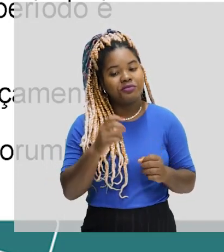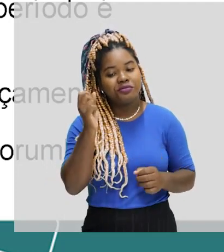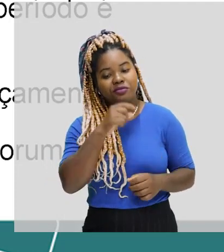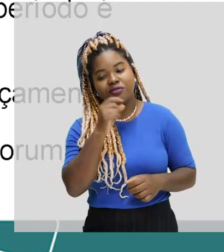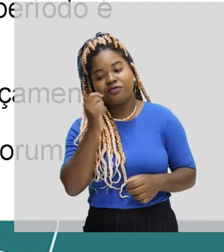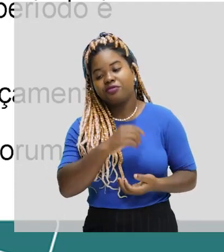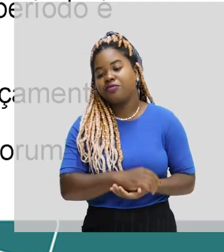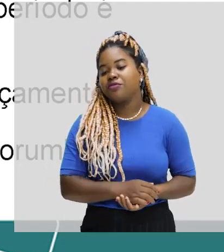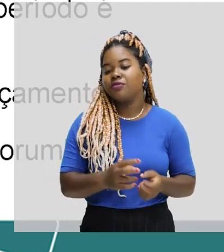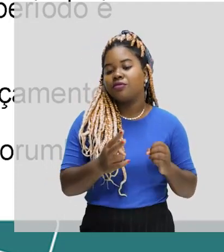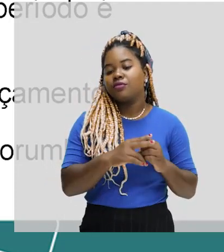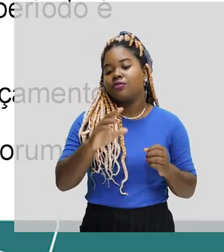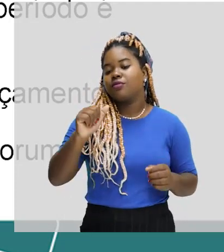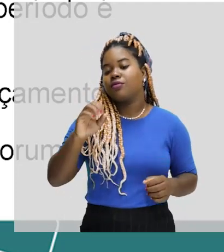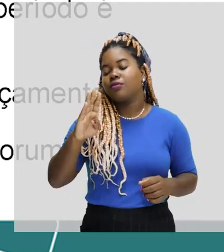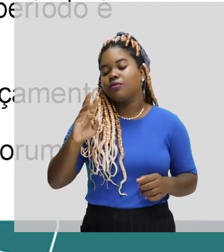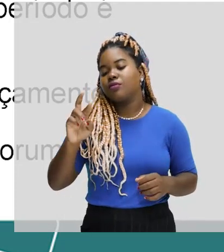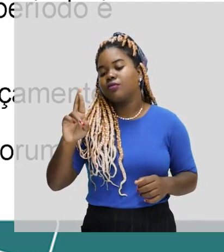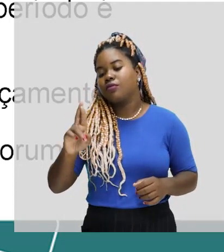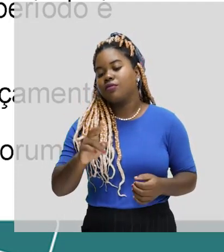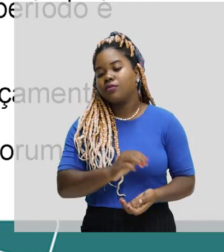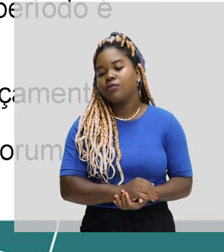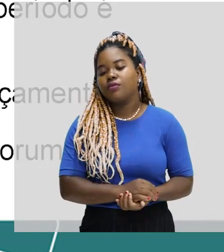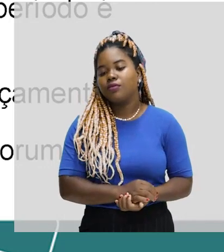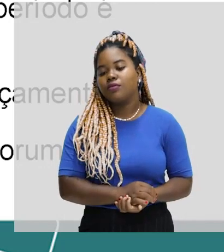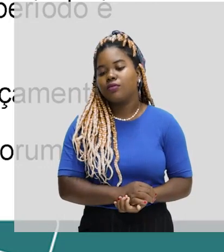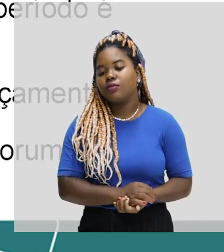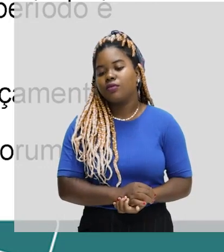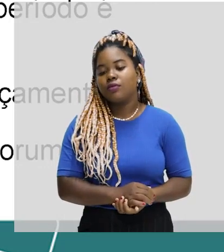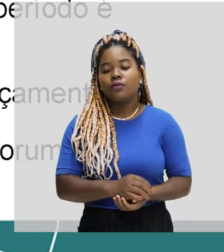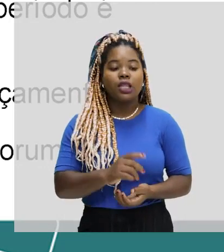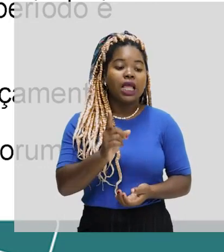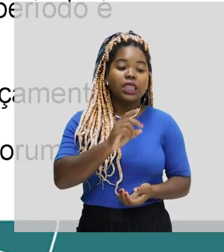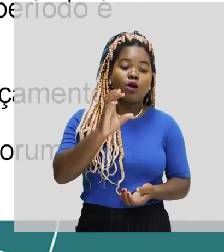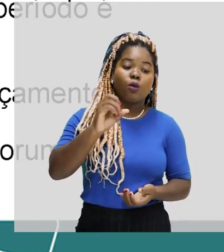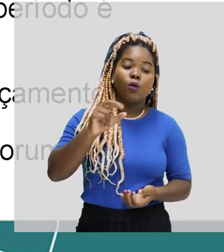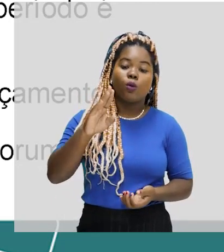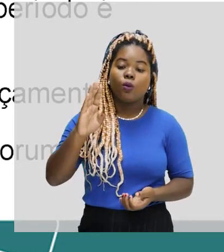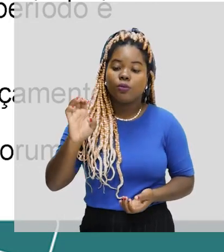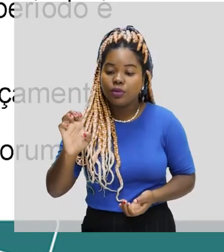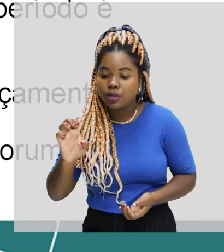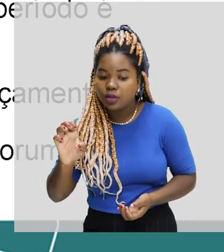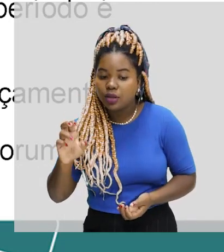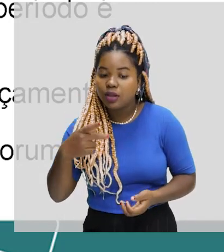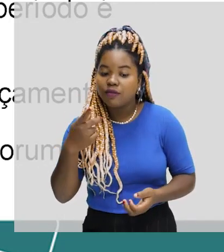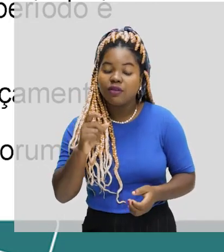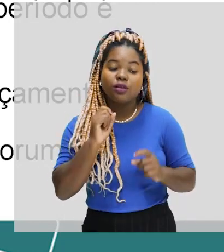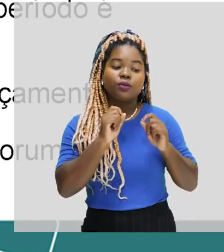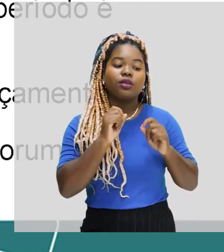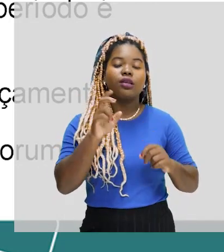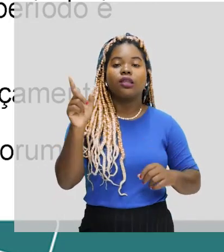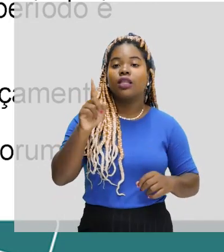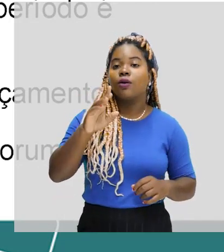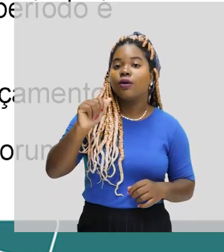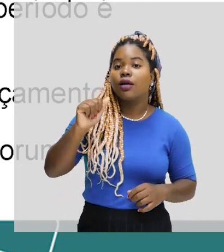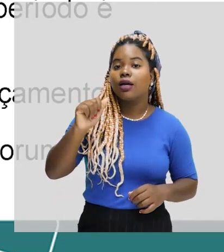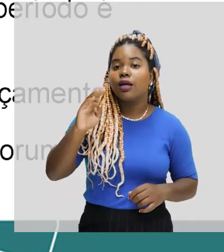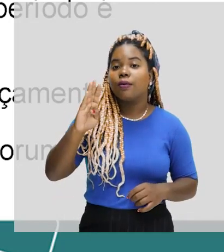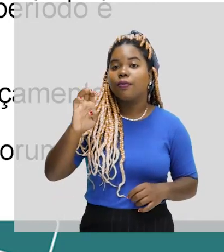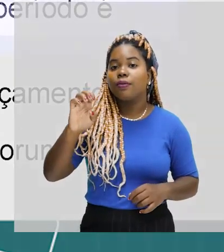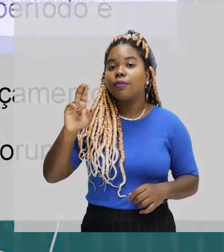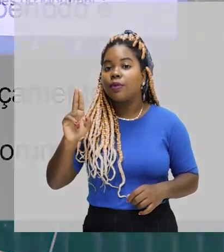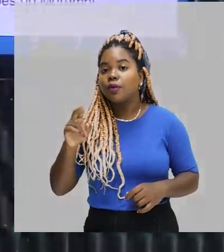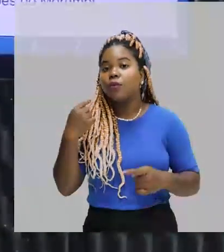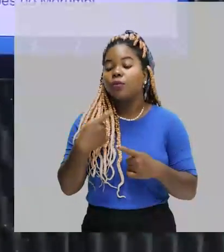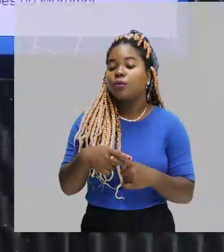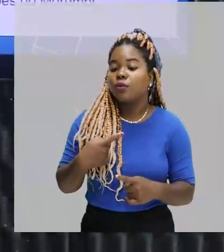Por exemplo, o verbo caber. Ela não vai dizer não coube, ela vai dizer não cabeu. Por quê? Porque ela está aprendendo